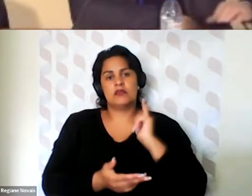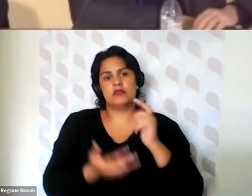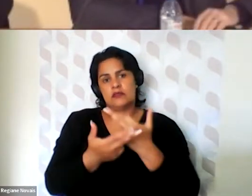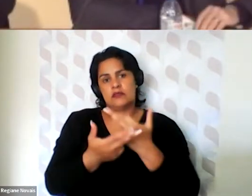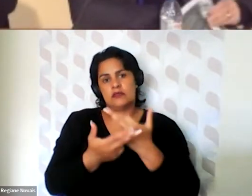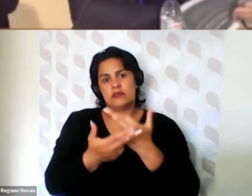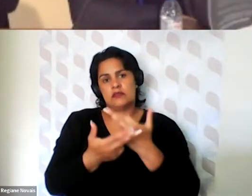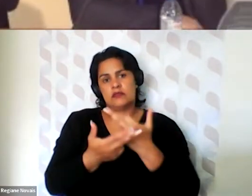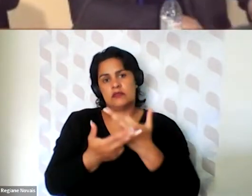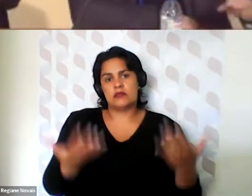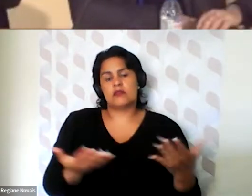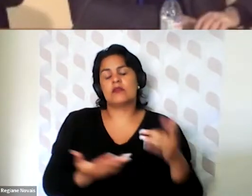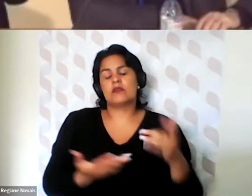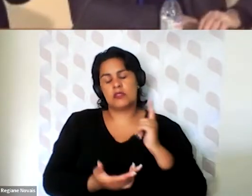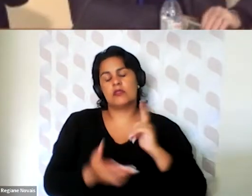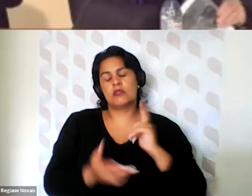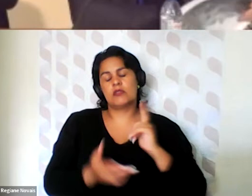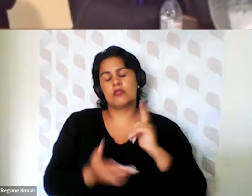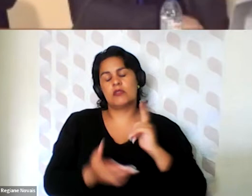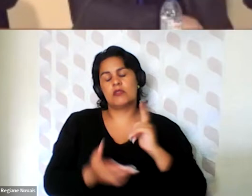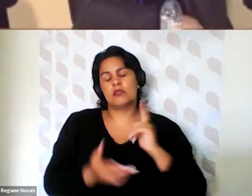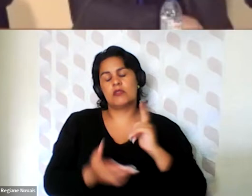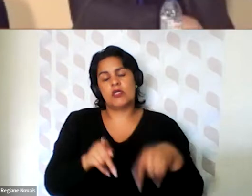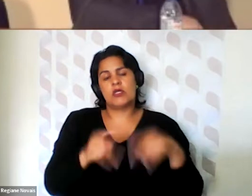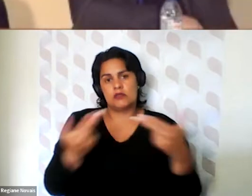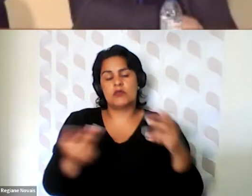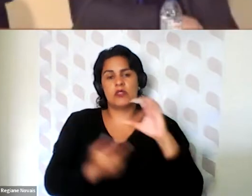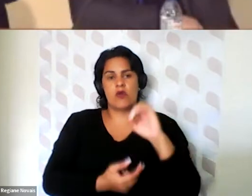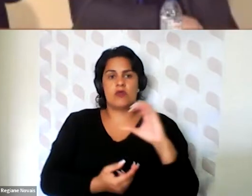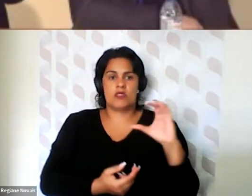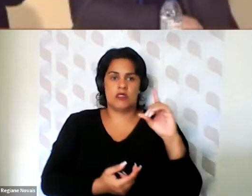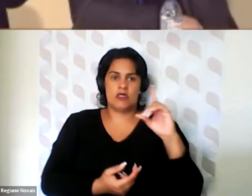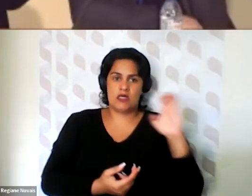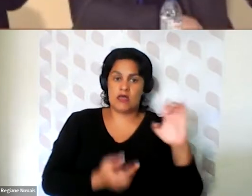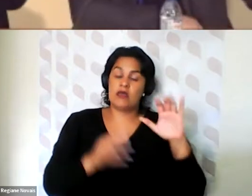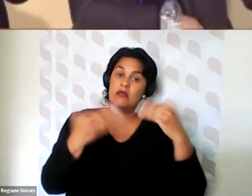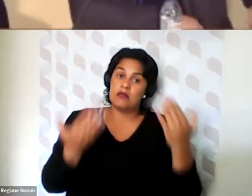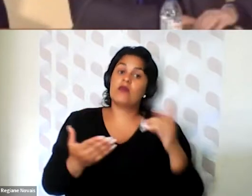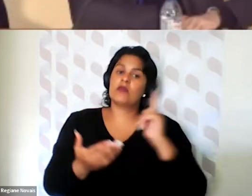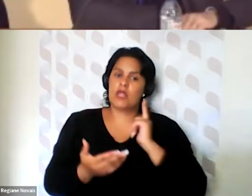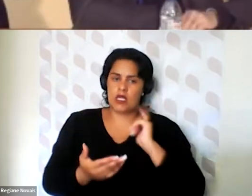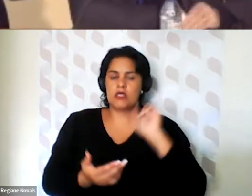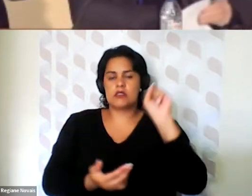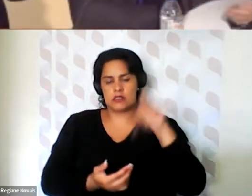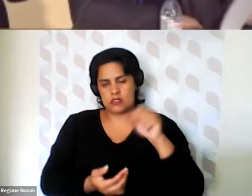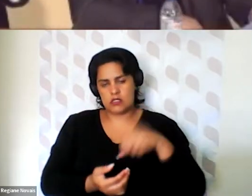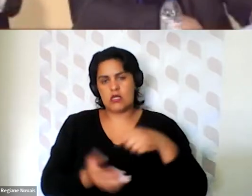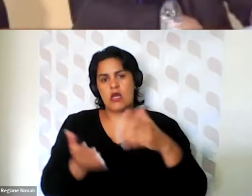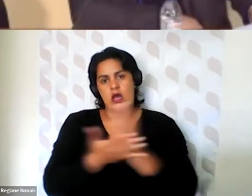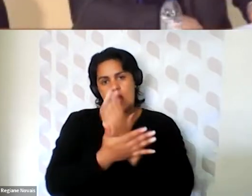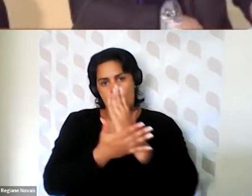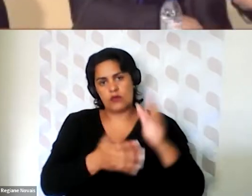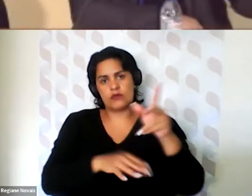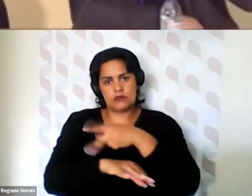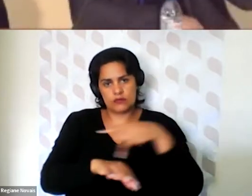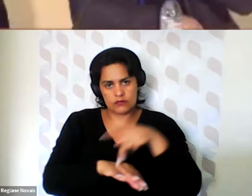que é muito mais importante o fato de que o processo de acessão é um grande processo de revisão e melhoria das suas políticas públicas do